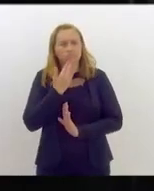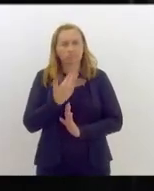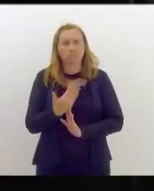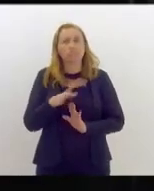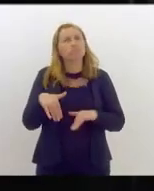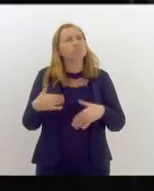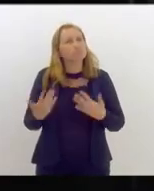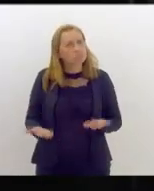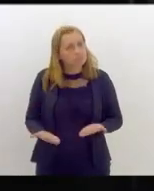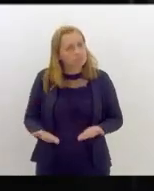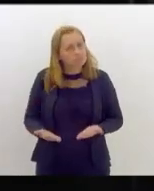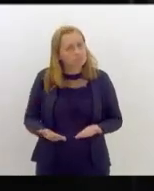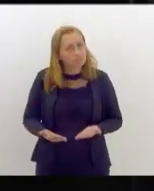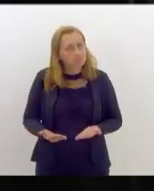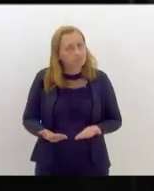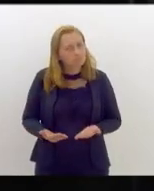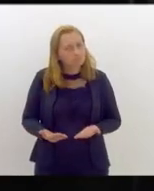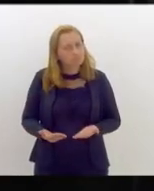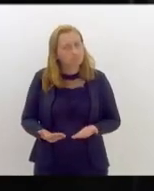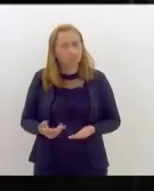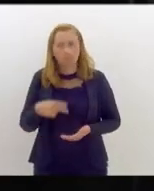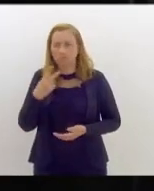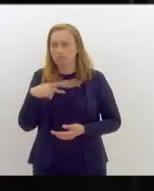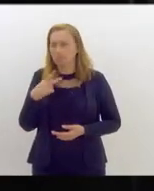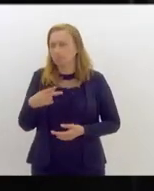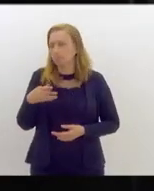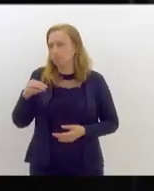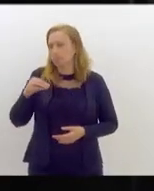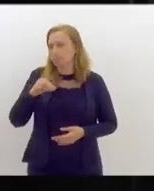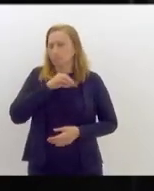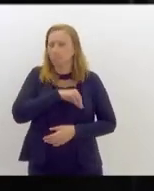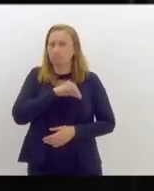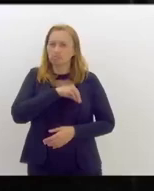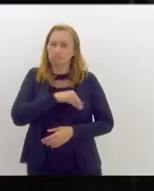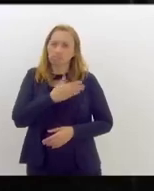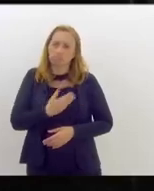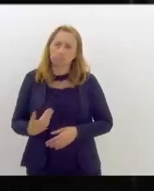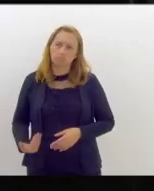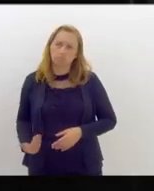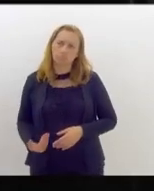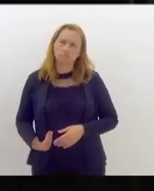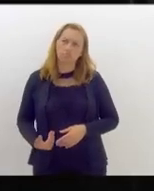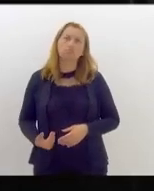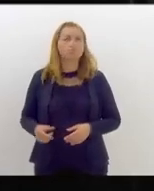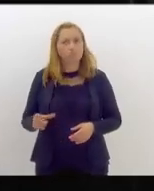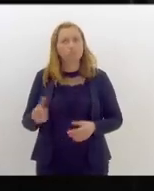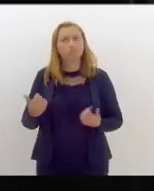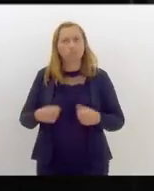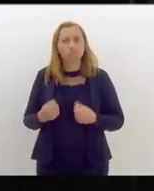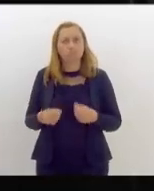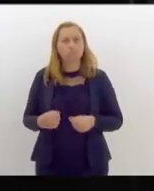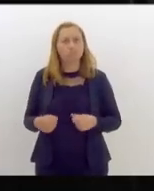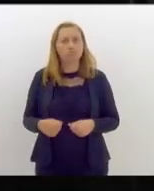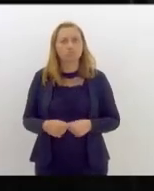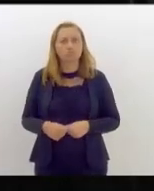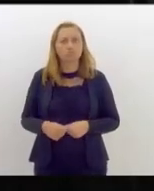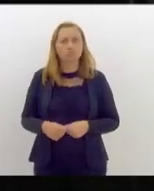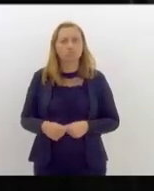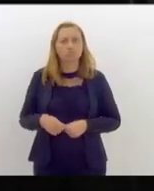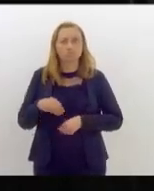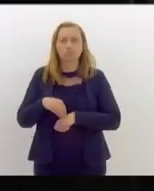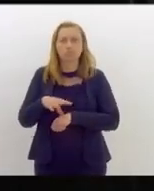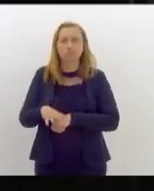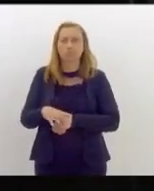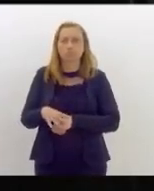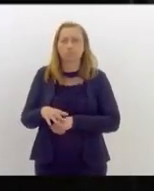então e não vamos dizer que o salário do governador tinha que ser mesmo uma um indicativo